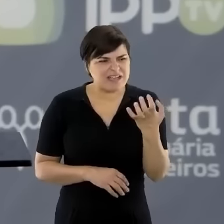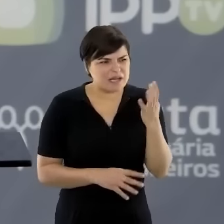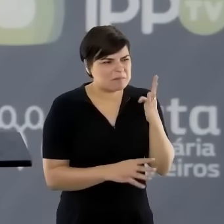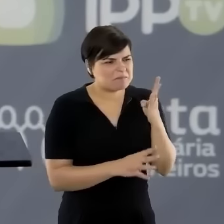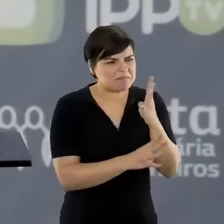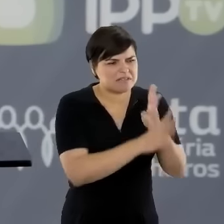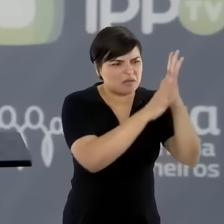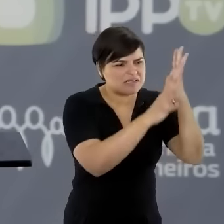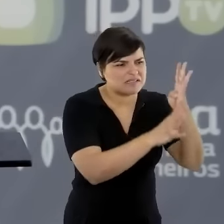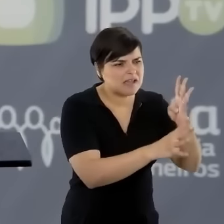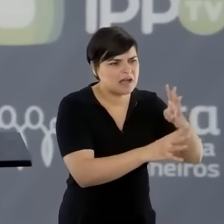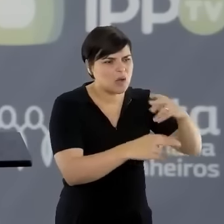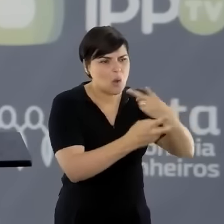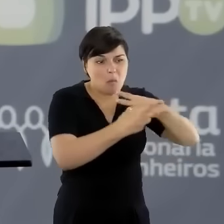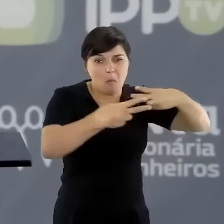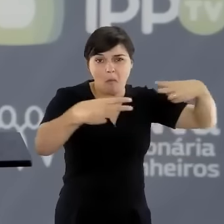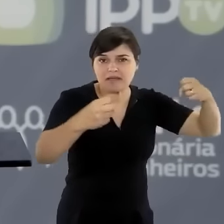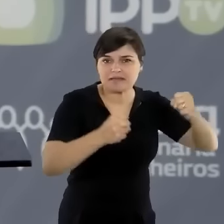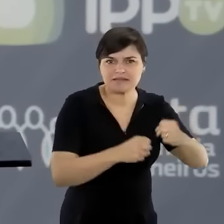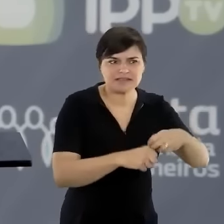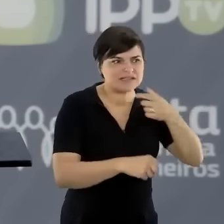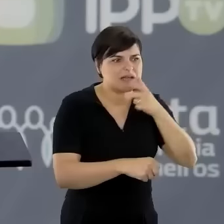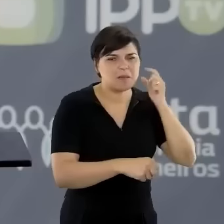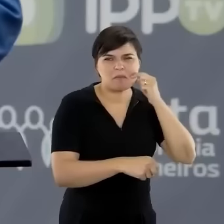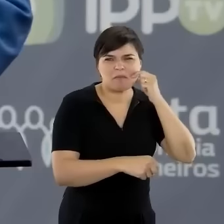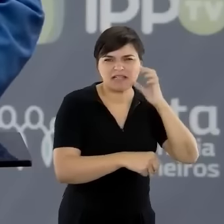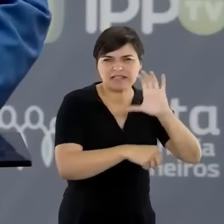sacrifico eu detono eu